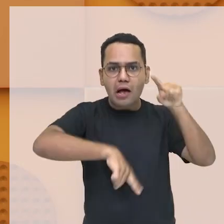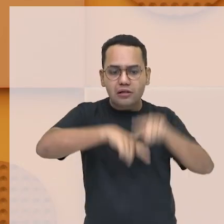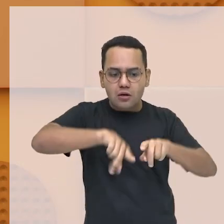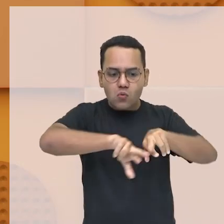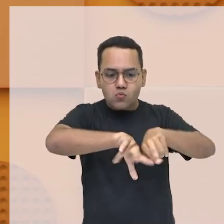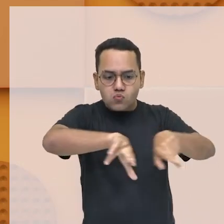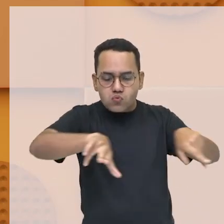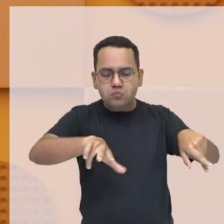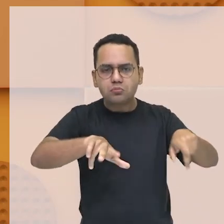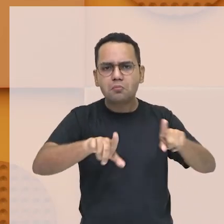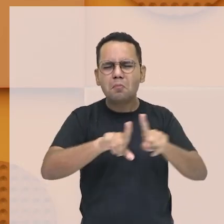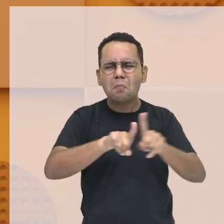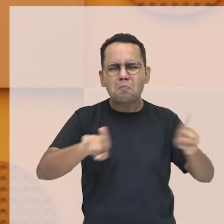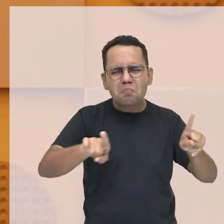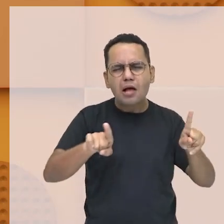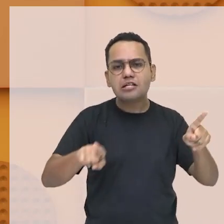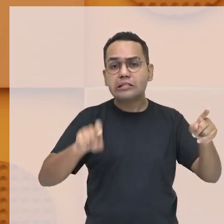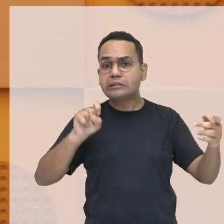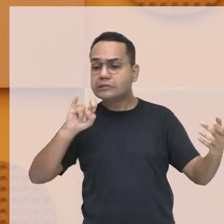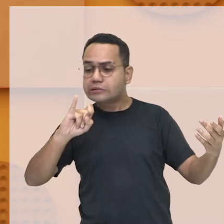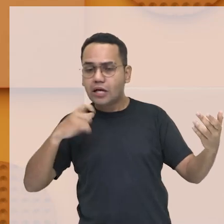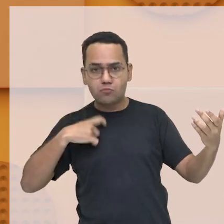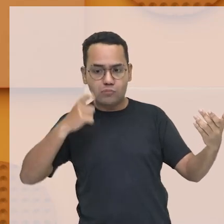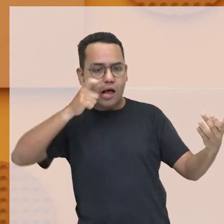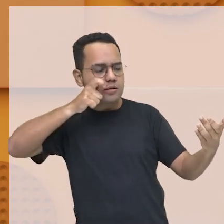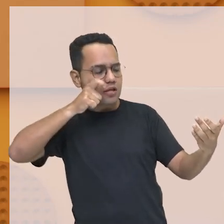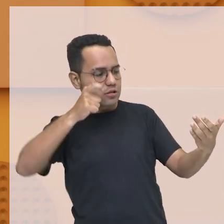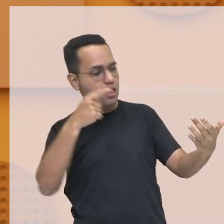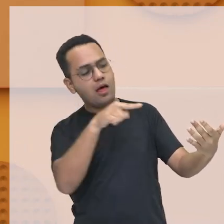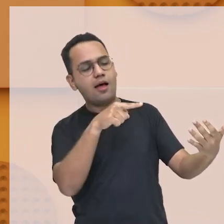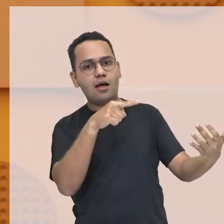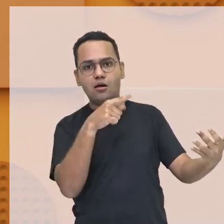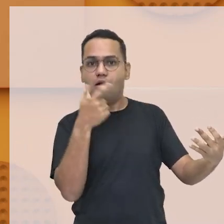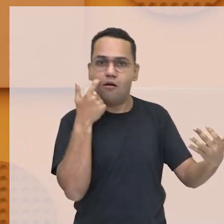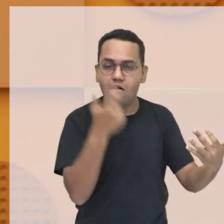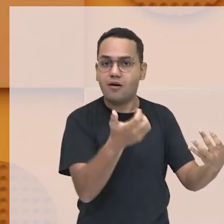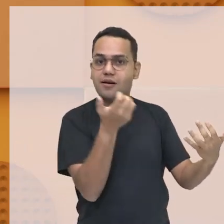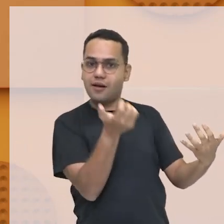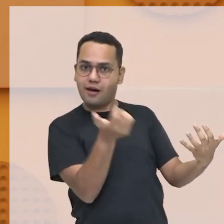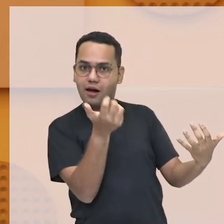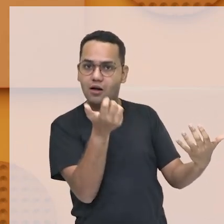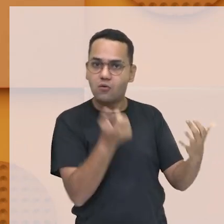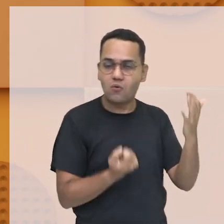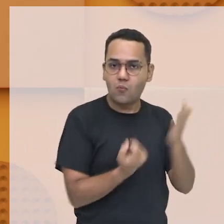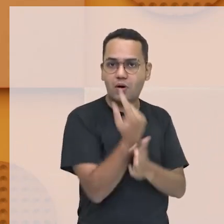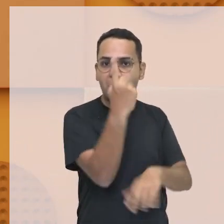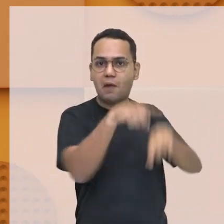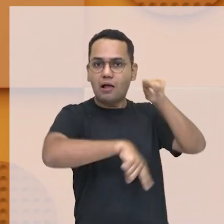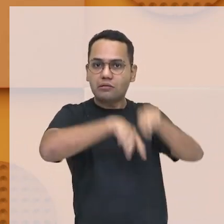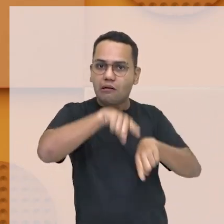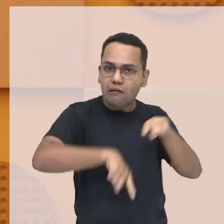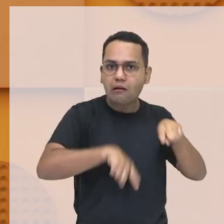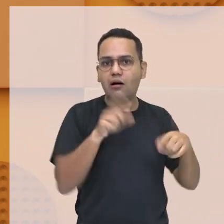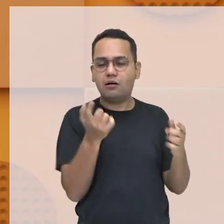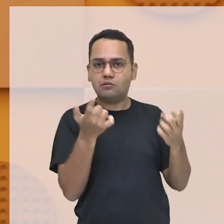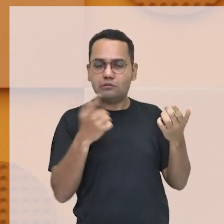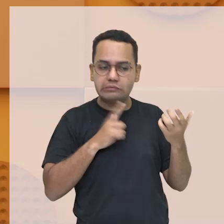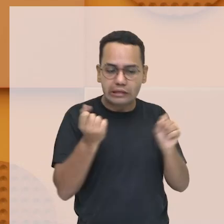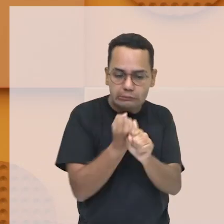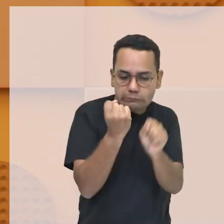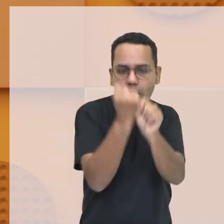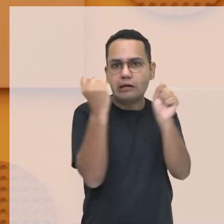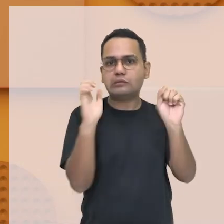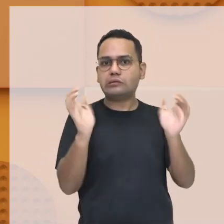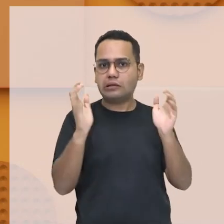a vontade de ser daquela forma, né? De ter aqueles objetos, a vontade de ter uma casa muito bem aparelhada, de ter